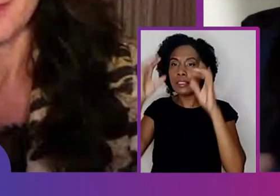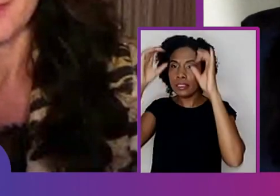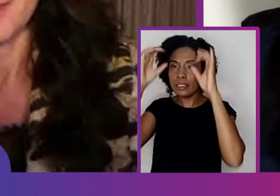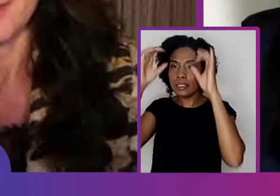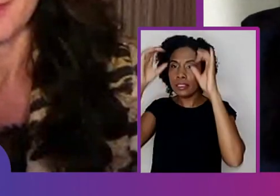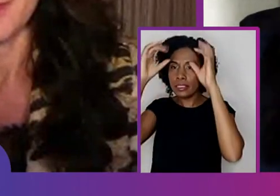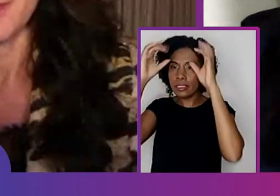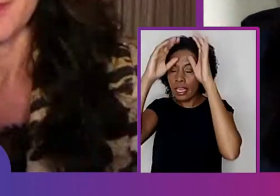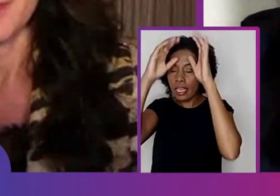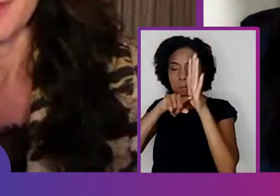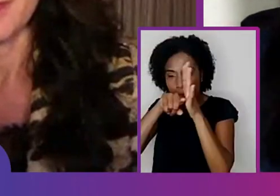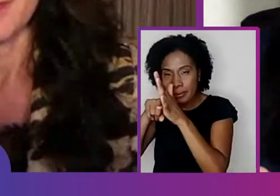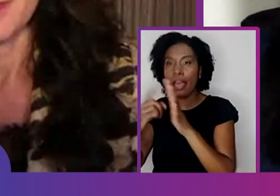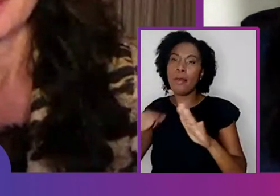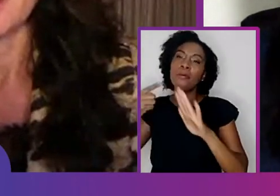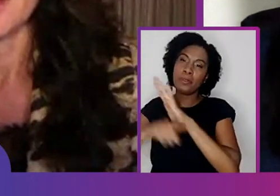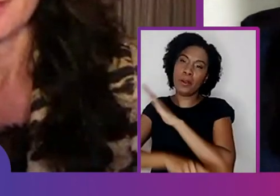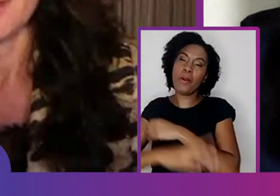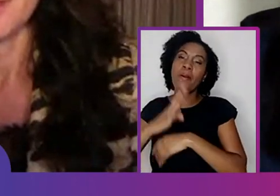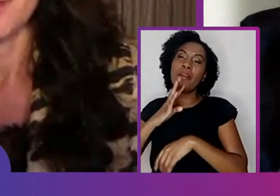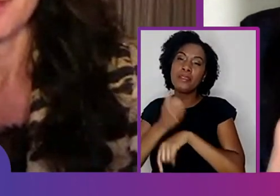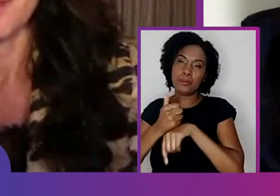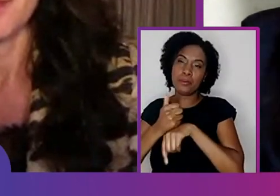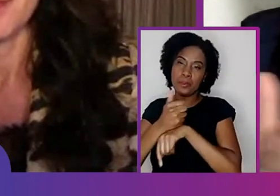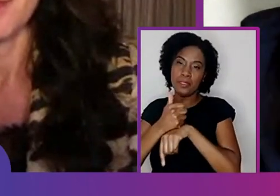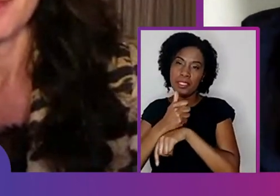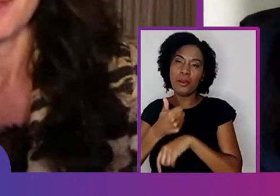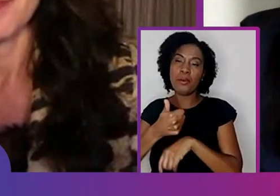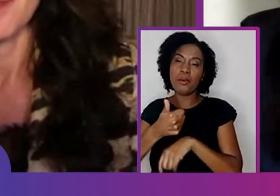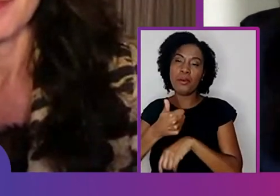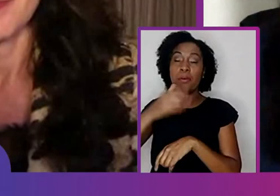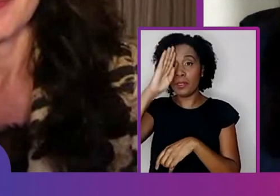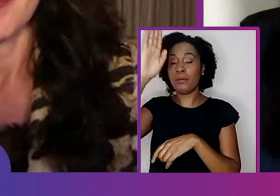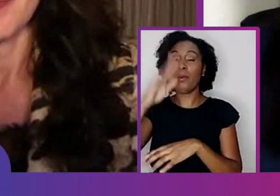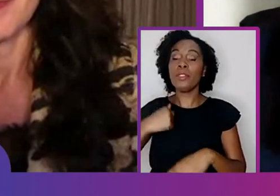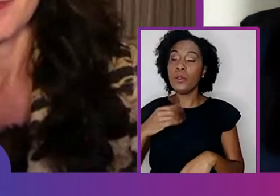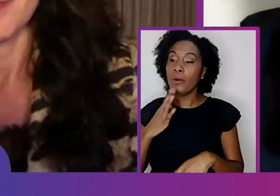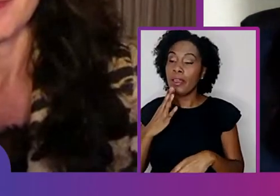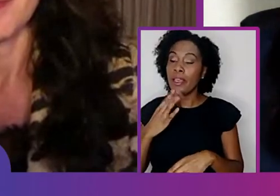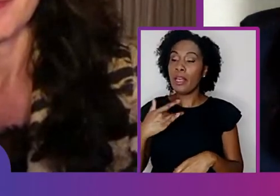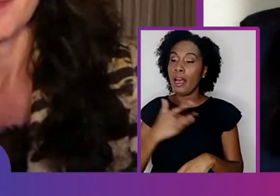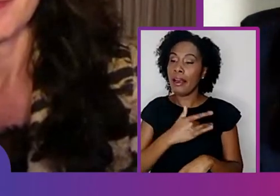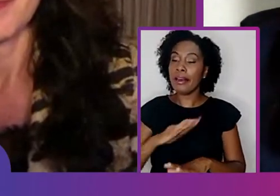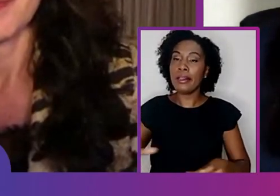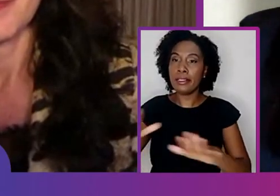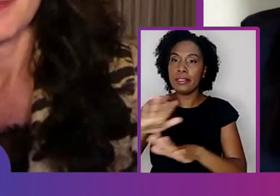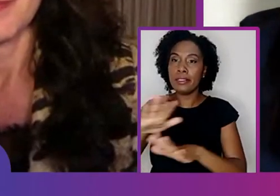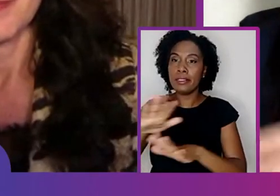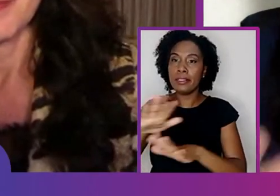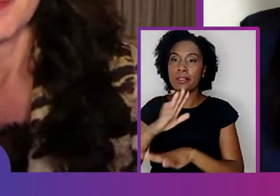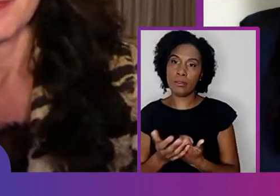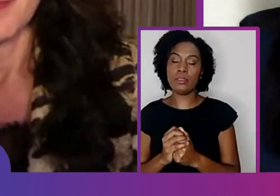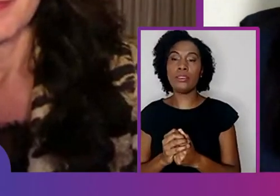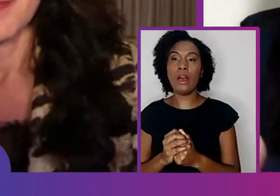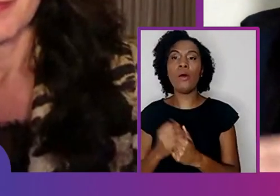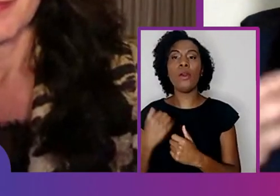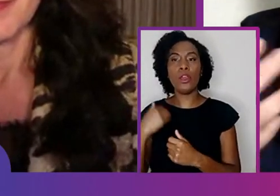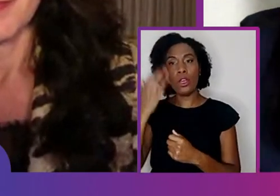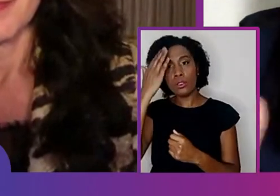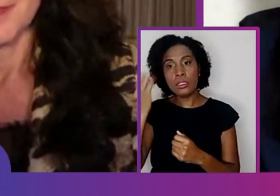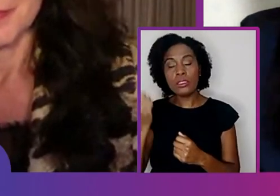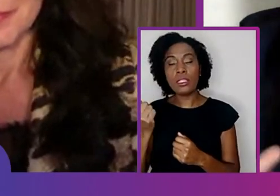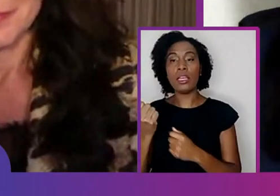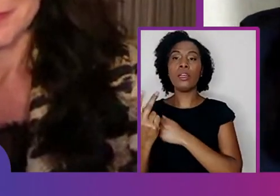vamos dizer assim. Mas conheço bem a área da saúde. Então eu sei exatamente o que eu preciso fazer para prevenir a